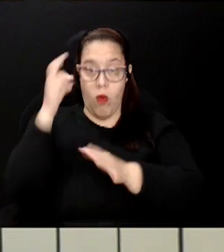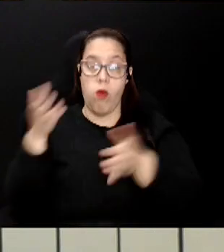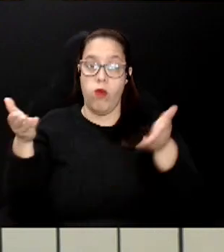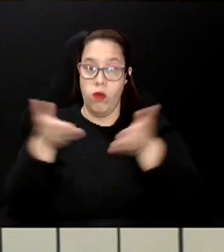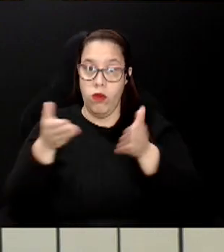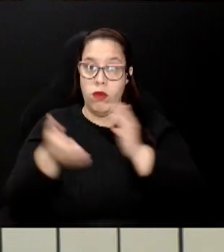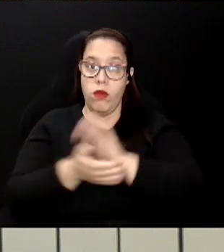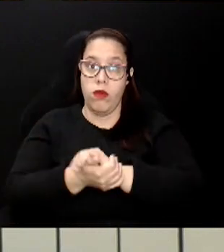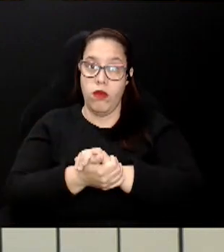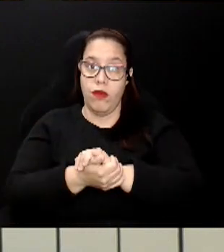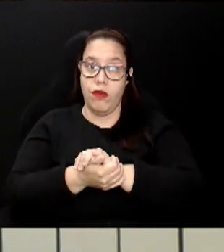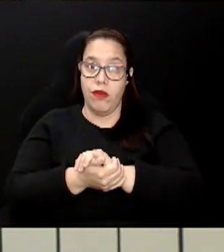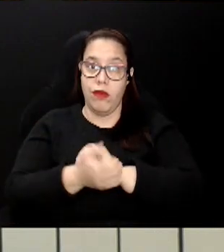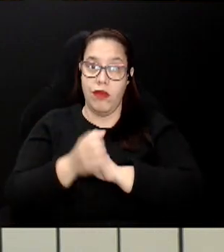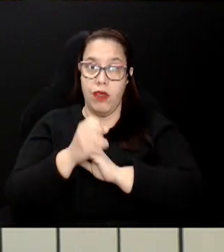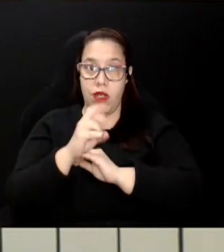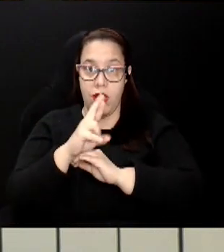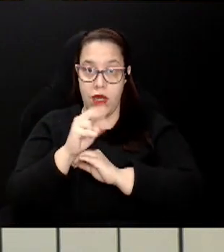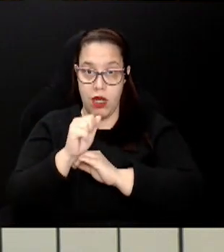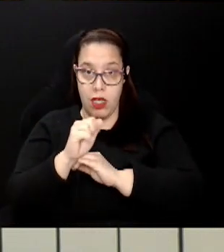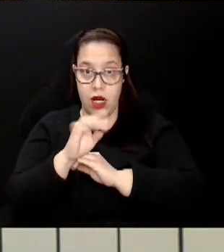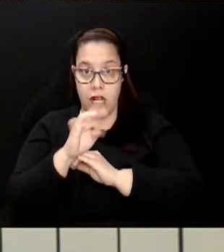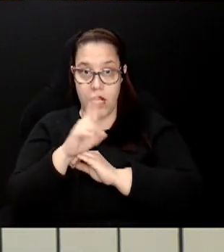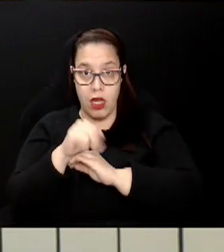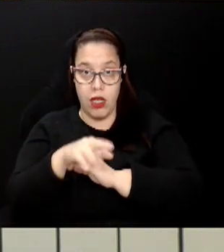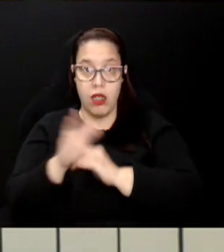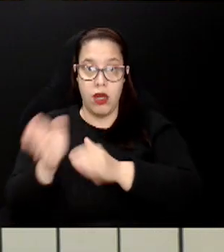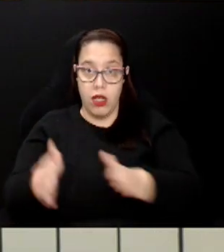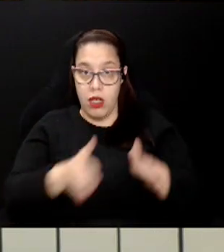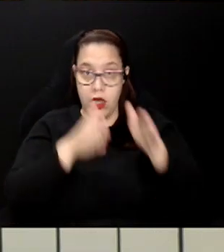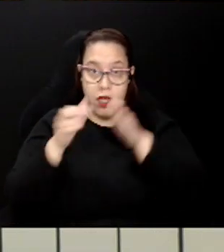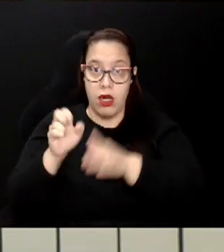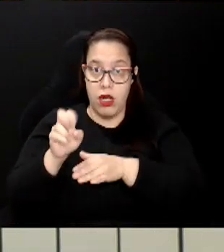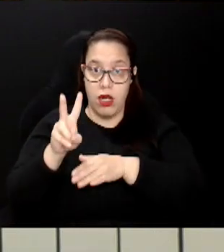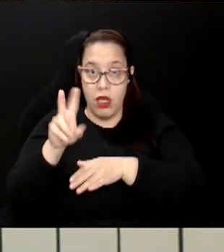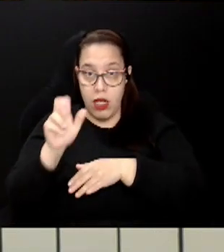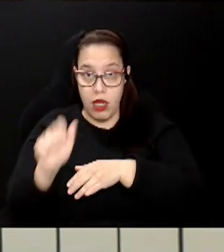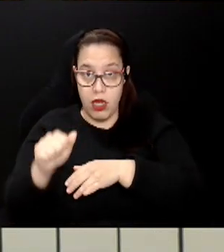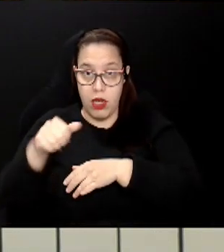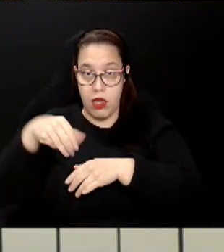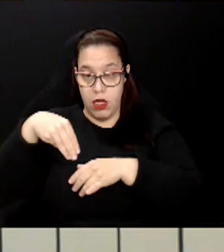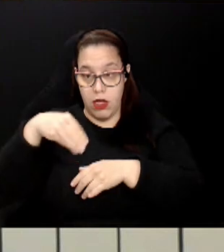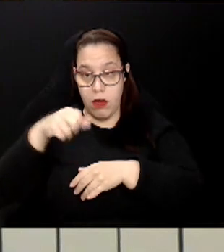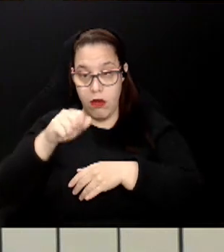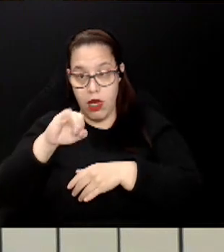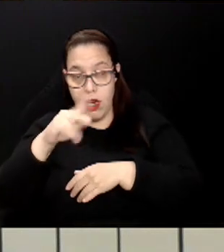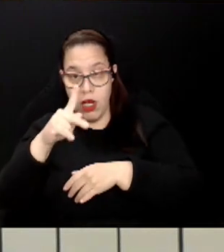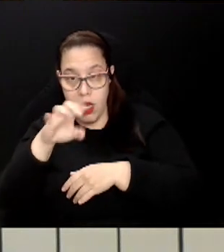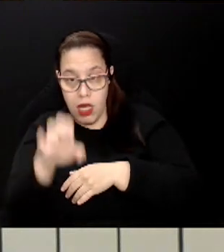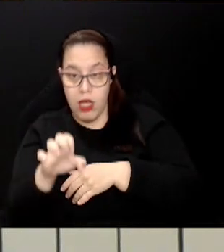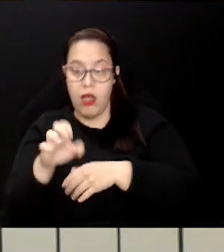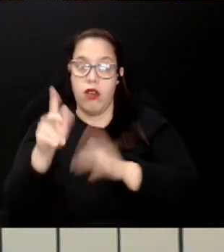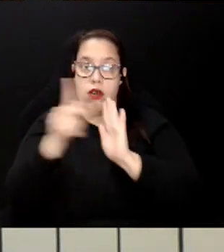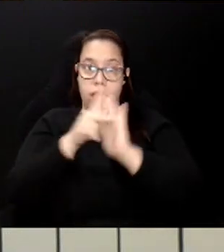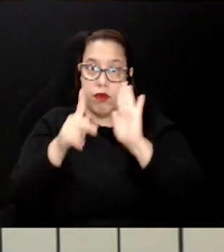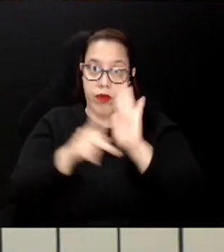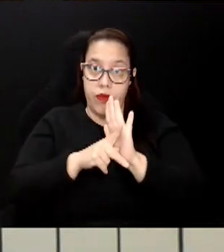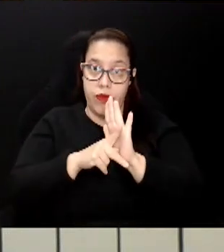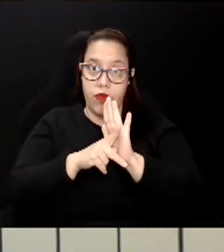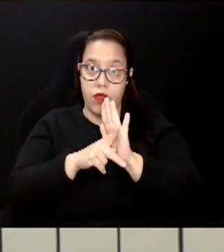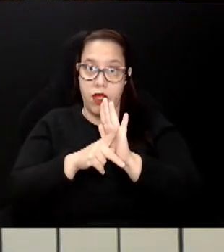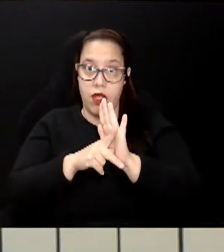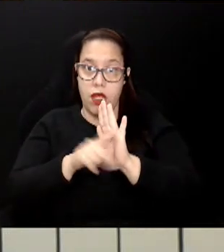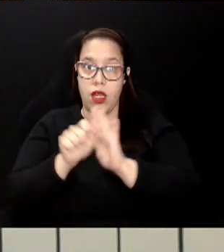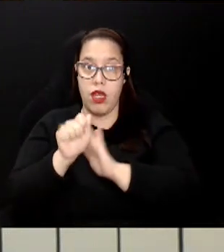Cara Catarina e também produção da Eva Mariaquê, que faz parte do projeto After para o Fim do